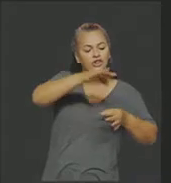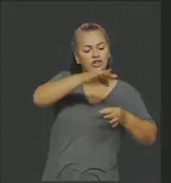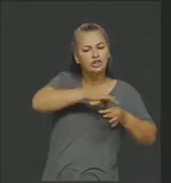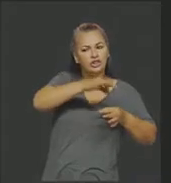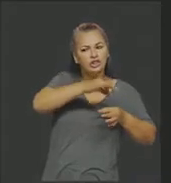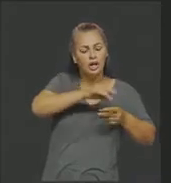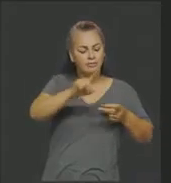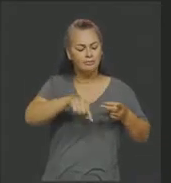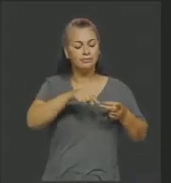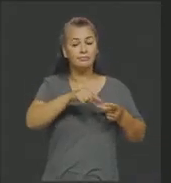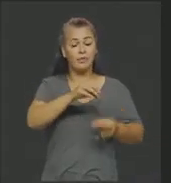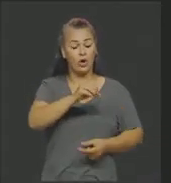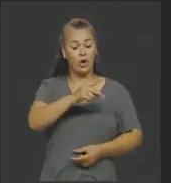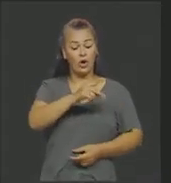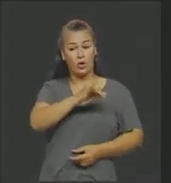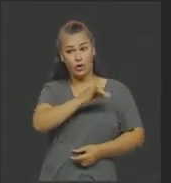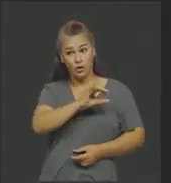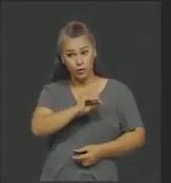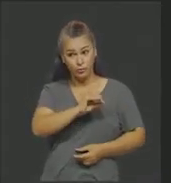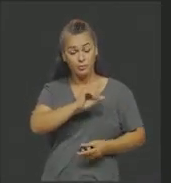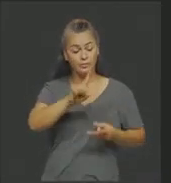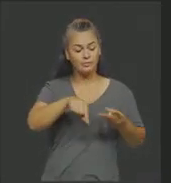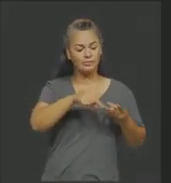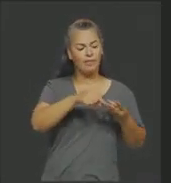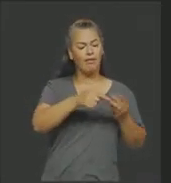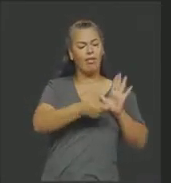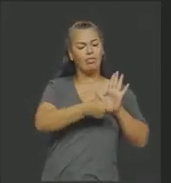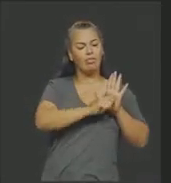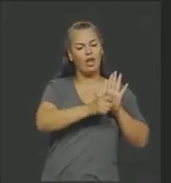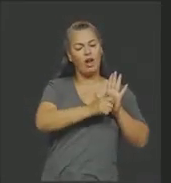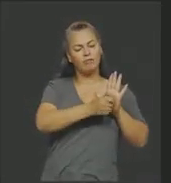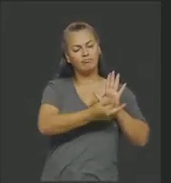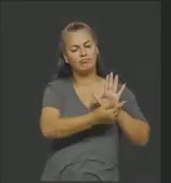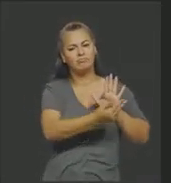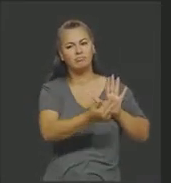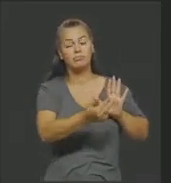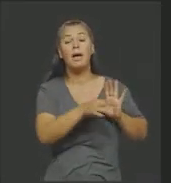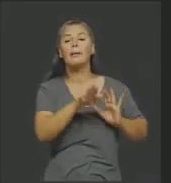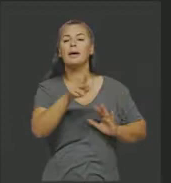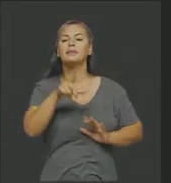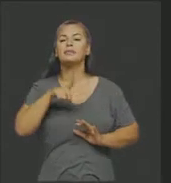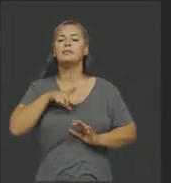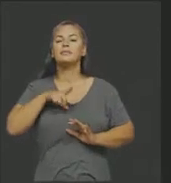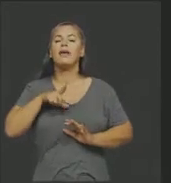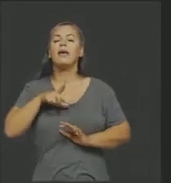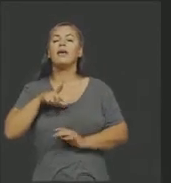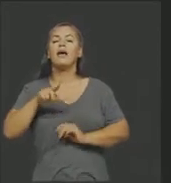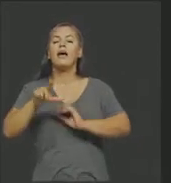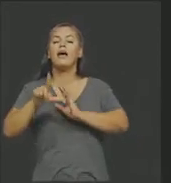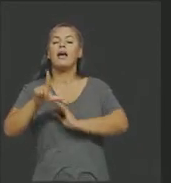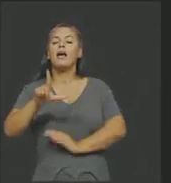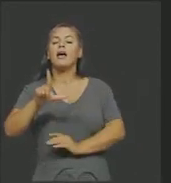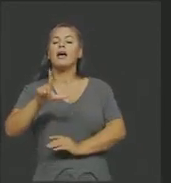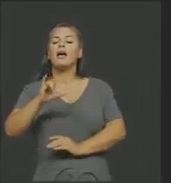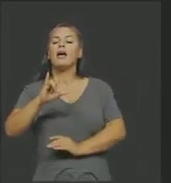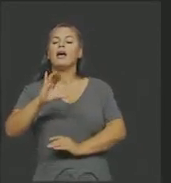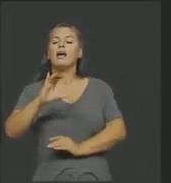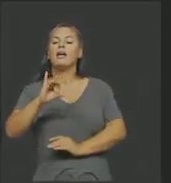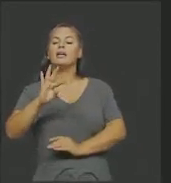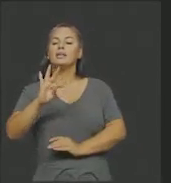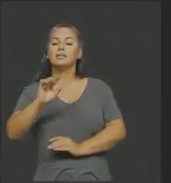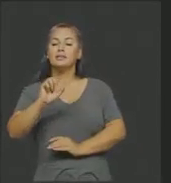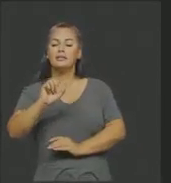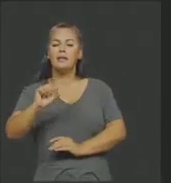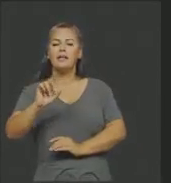ópio e outras. E temos as drogas lícitas, né? Principalmente medicamentos que vão reduzir a nossa